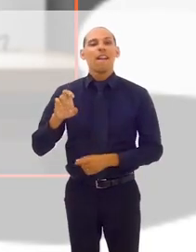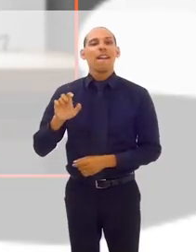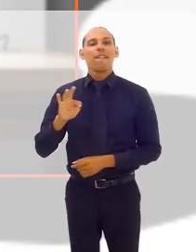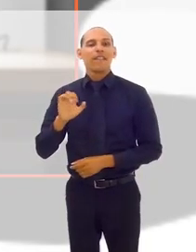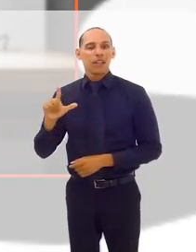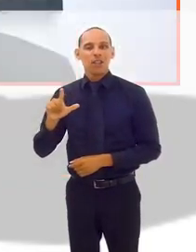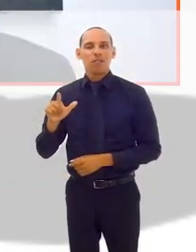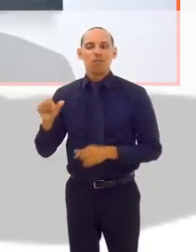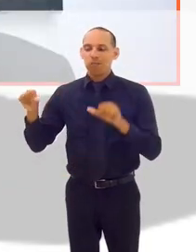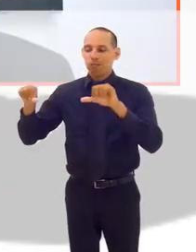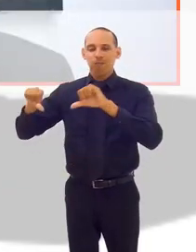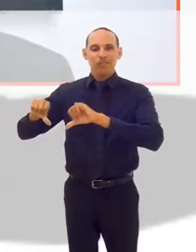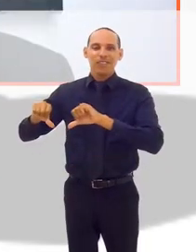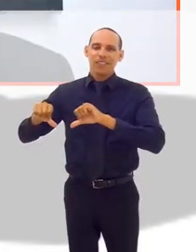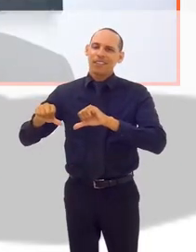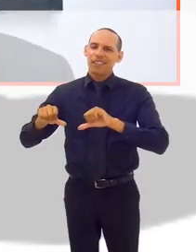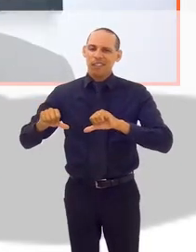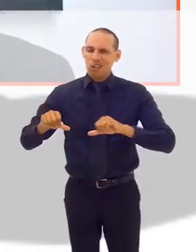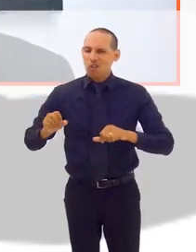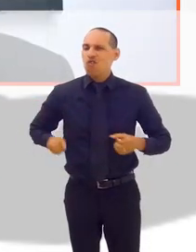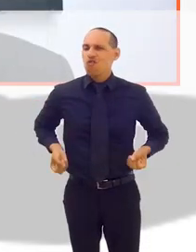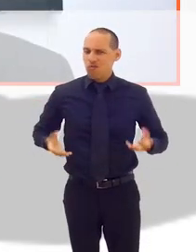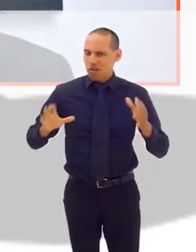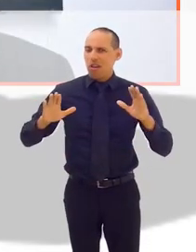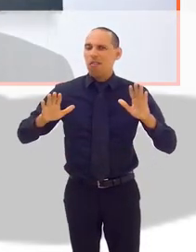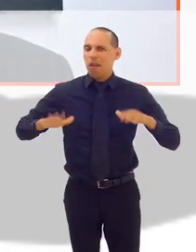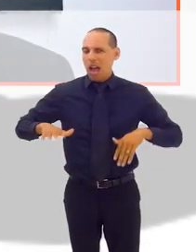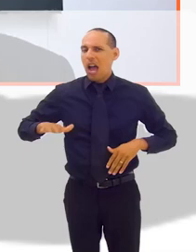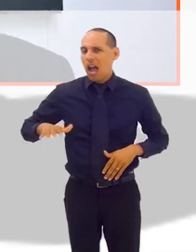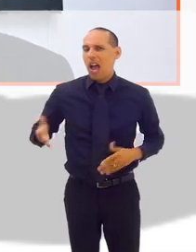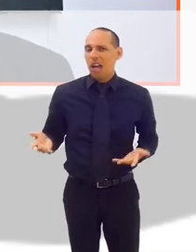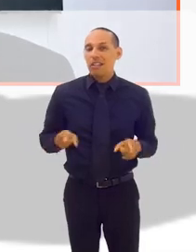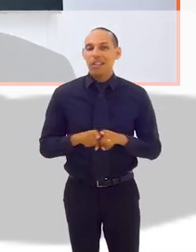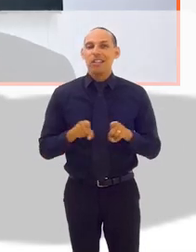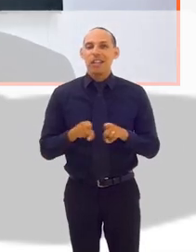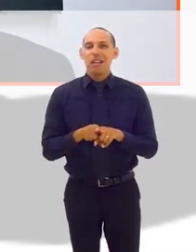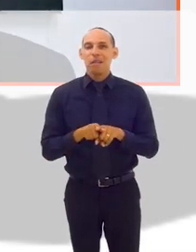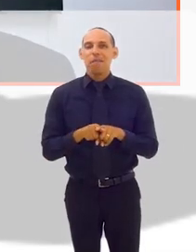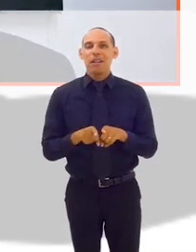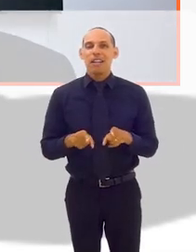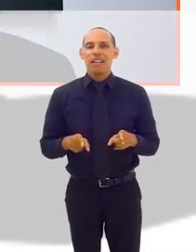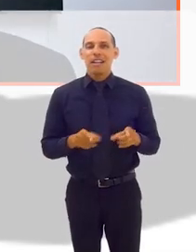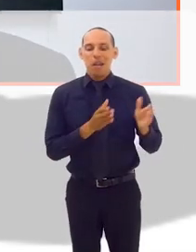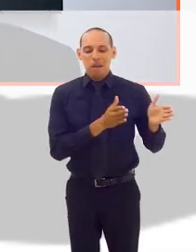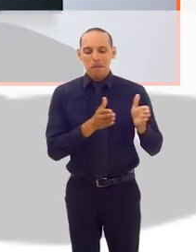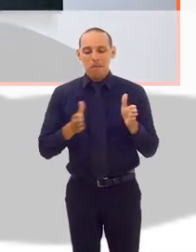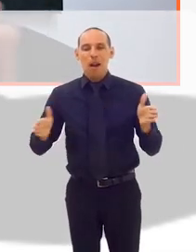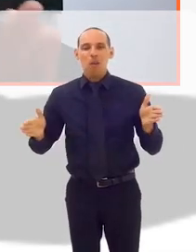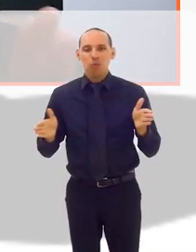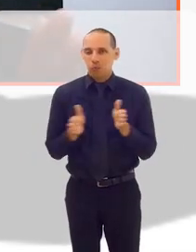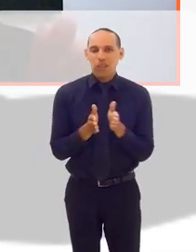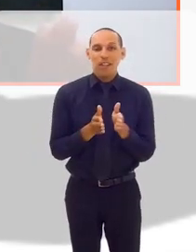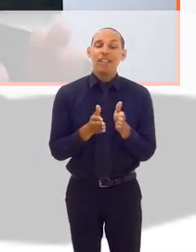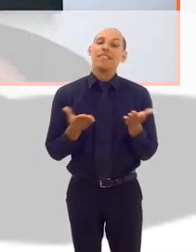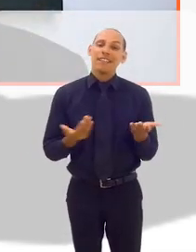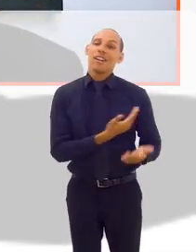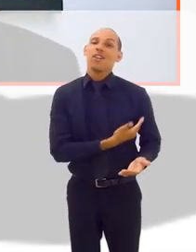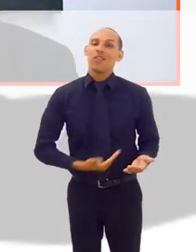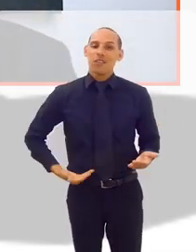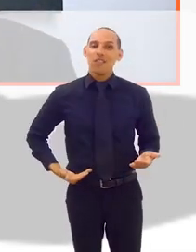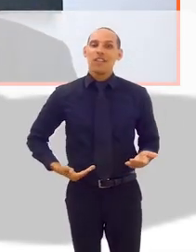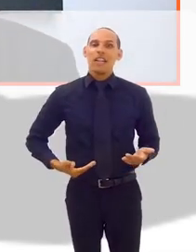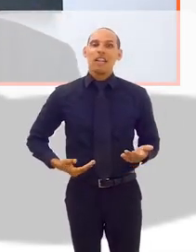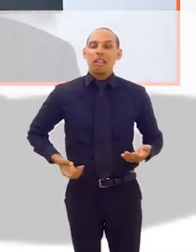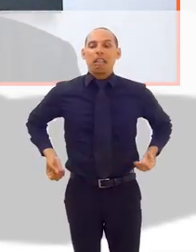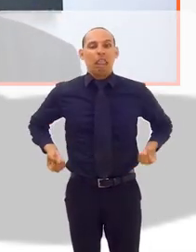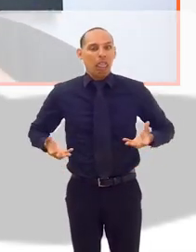o refil, isso daí barateia o custo e elimina toda a gordura da cadeia. O governo não vai pagar, entende? O governo não